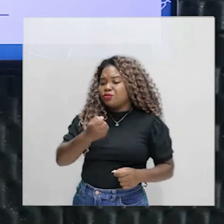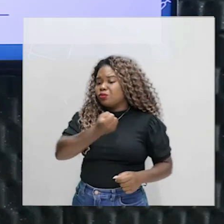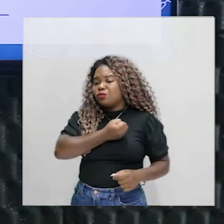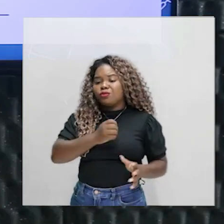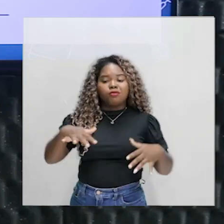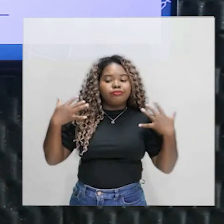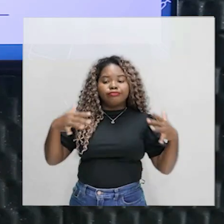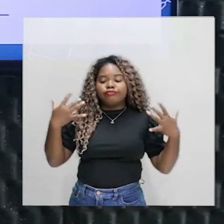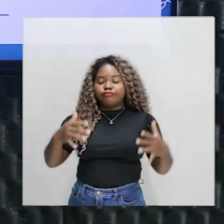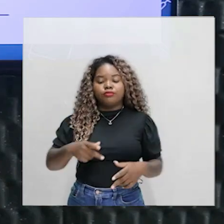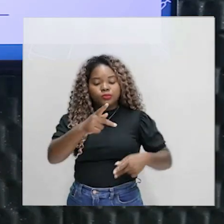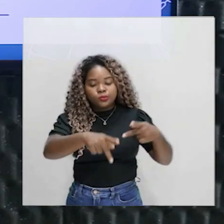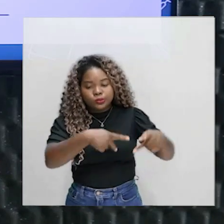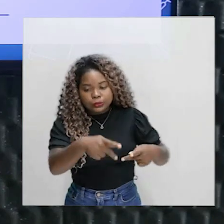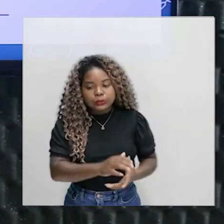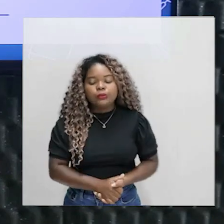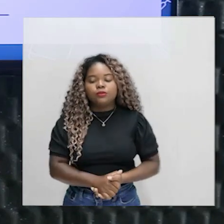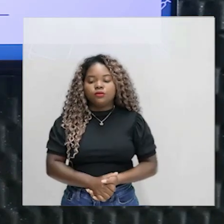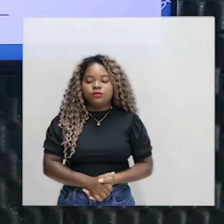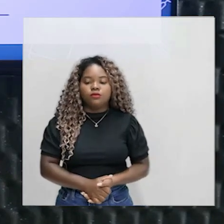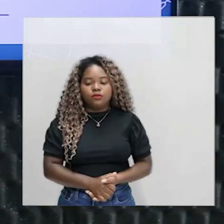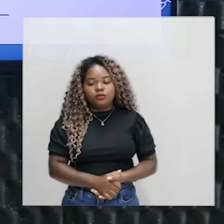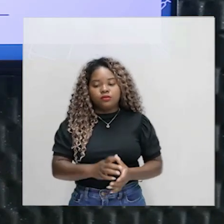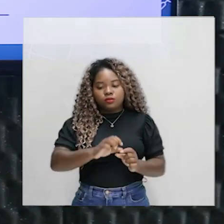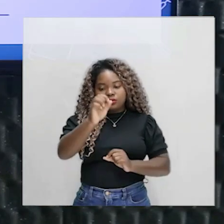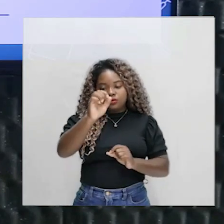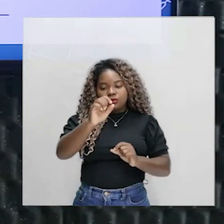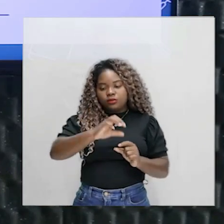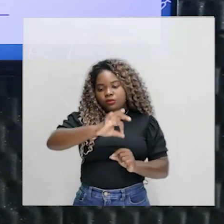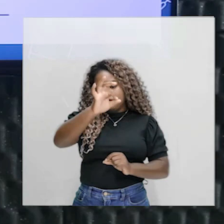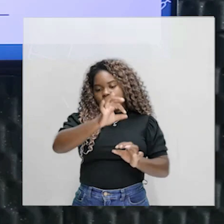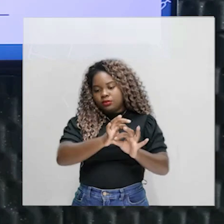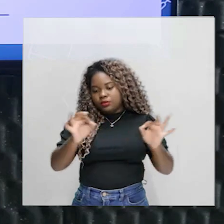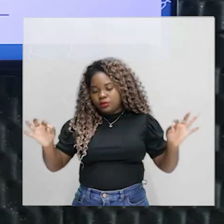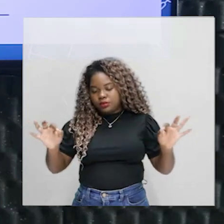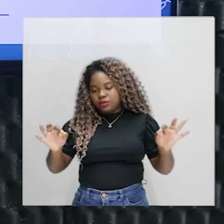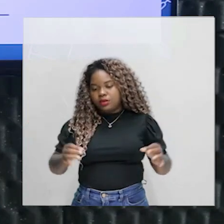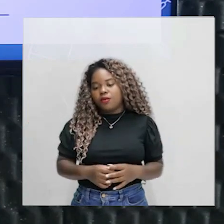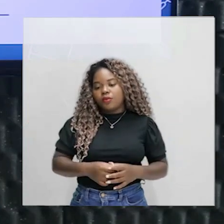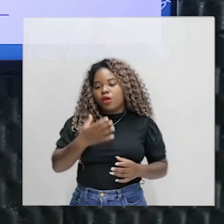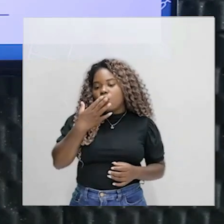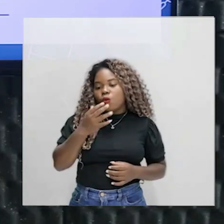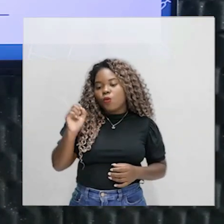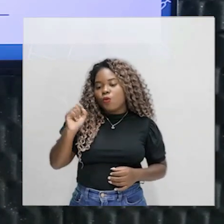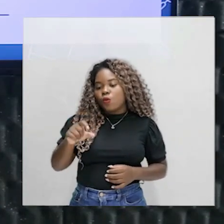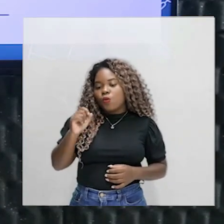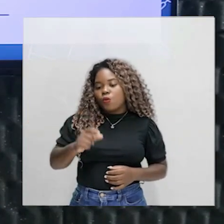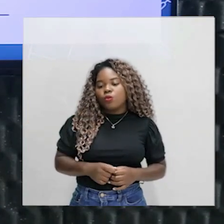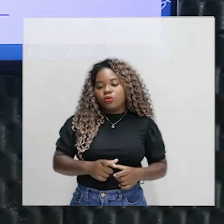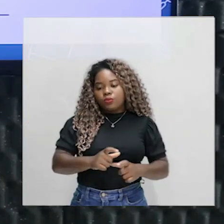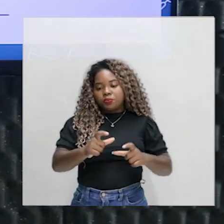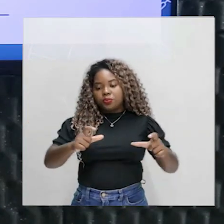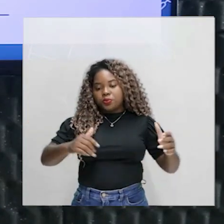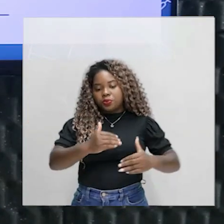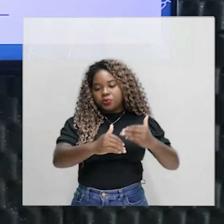indivíduos então esse gráfico que está em azul ele representa o crescimento populacional